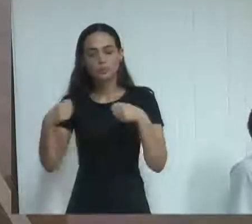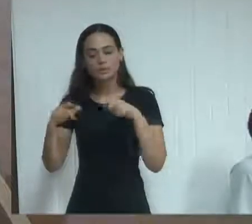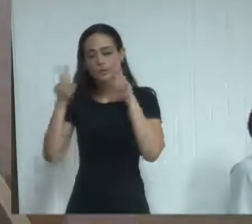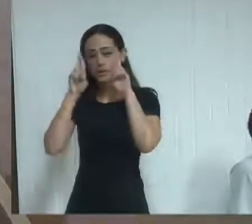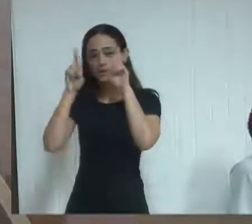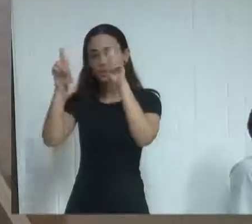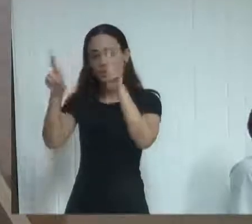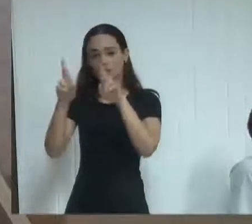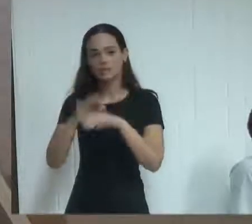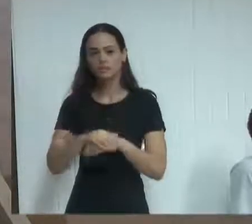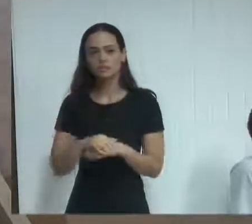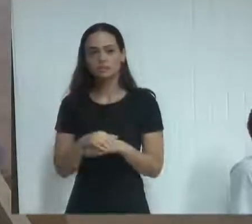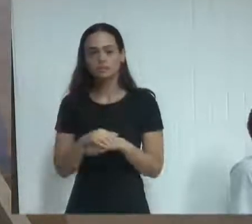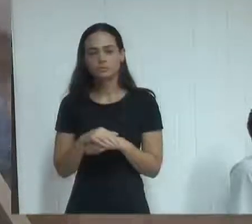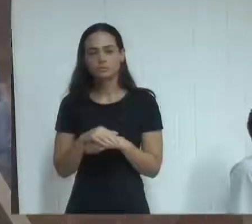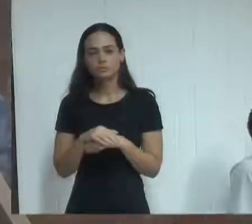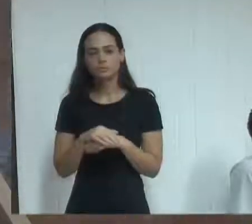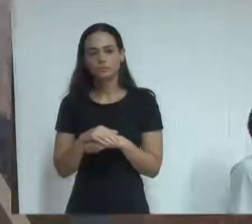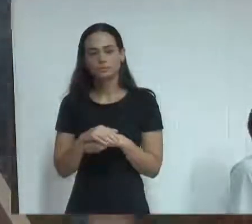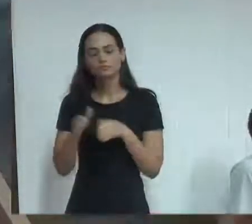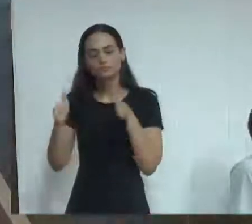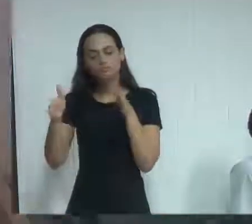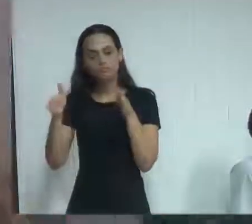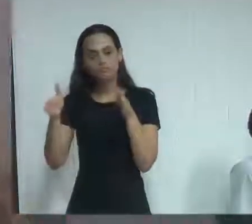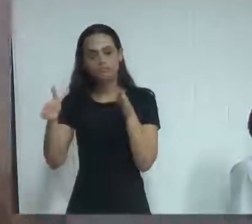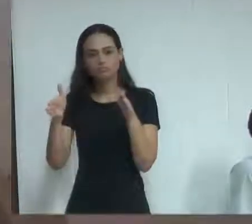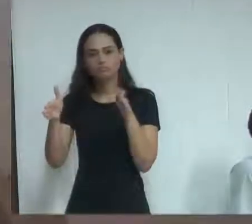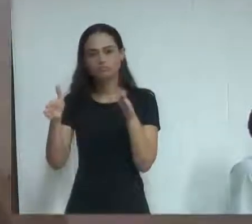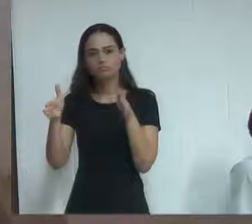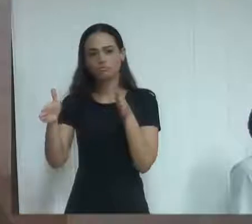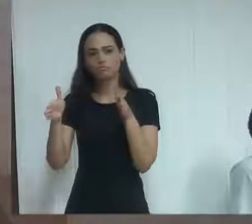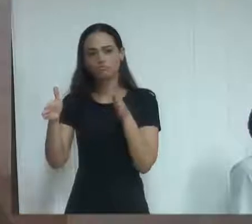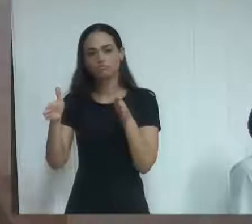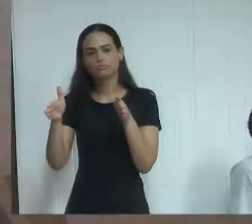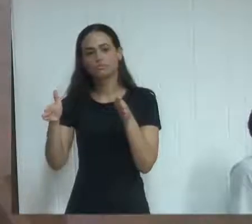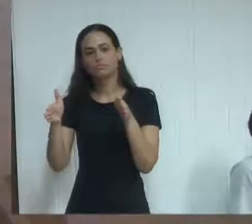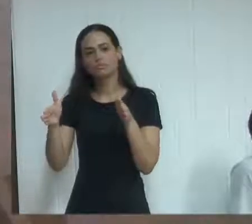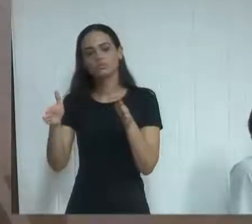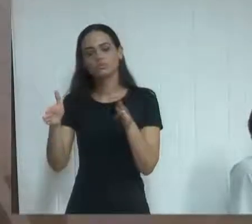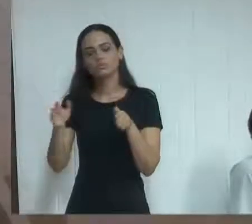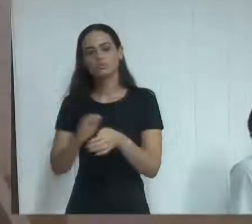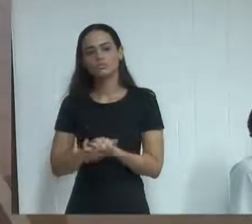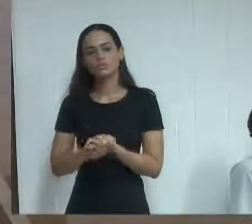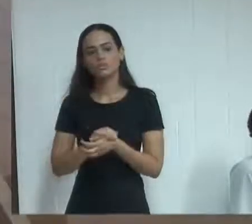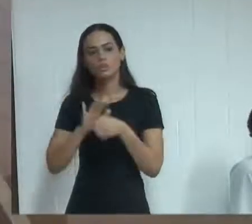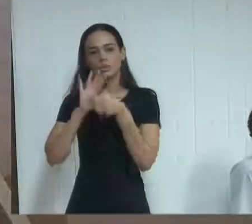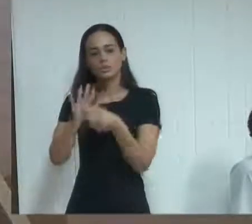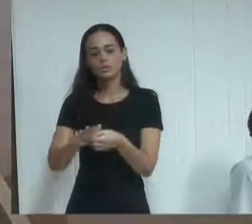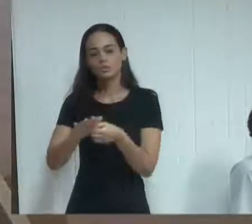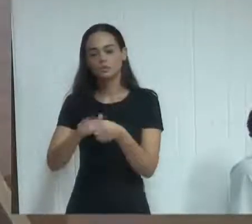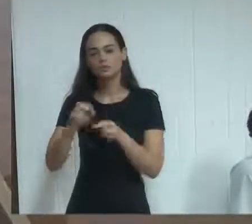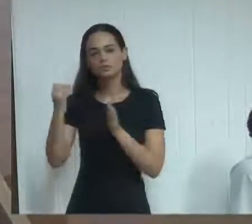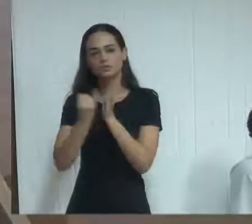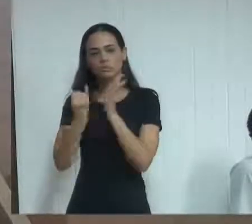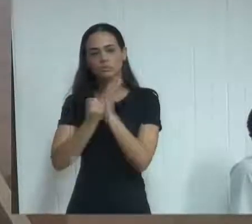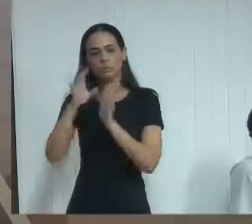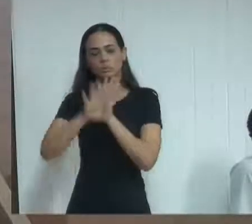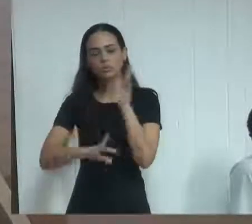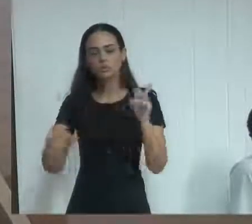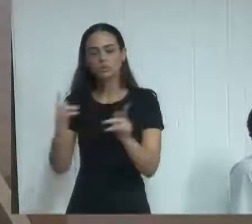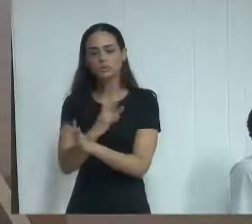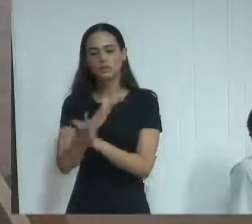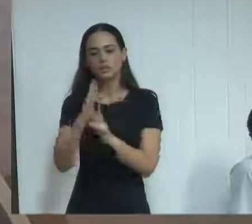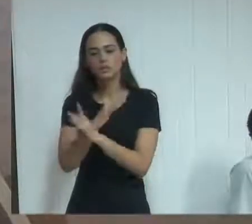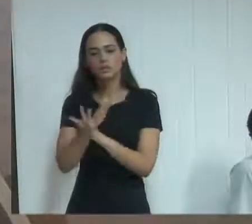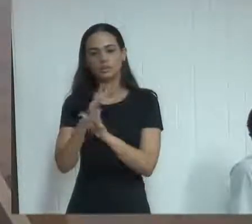importe mínimo da atualização por correção monetária anual aplicado na revisão do Imposto Territorial Urbano, a